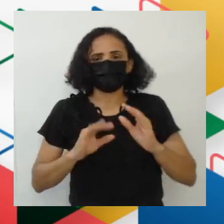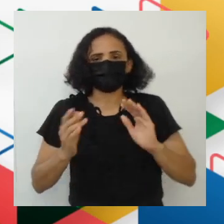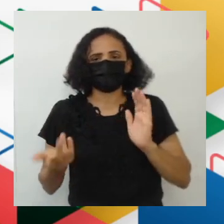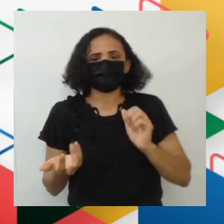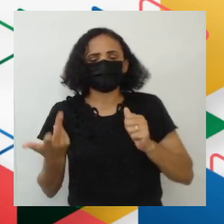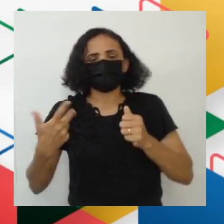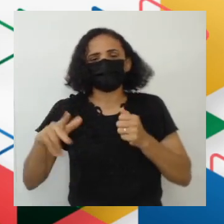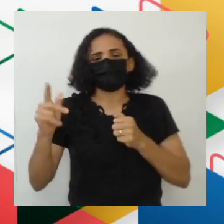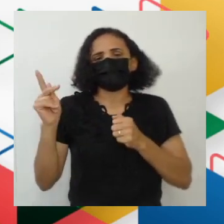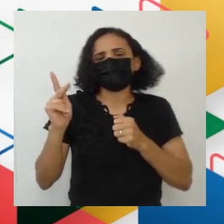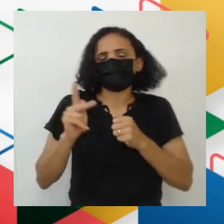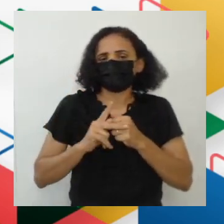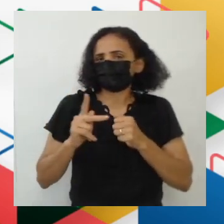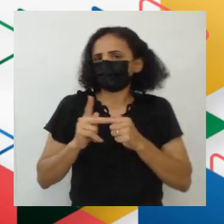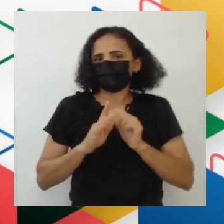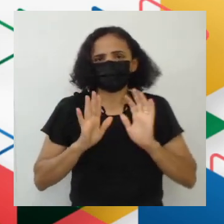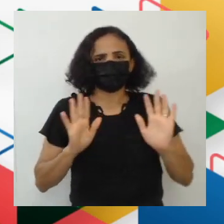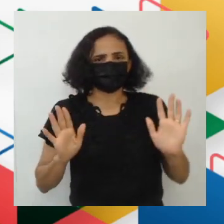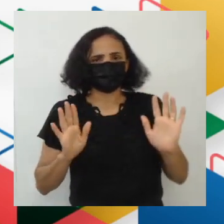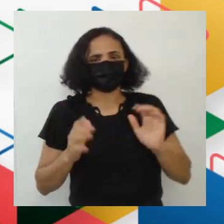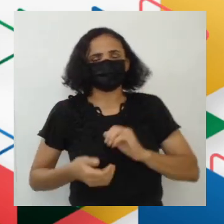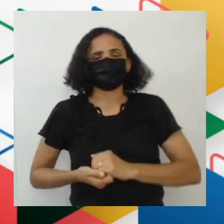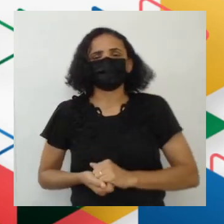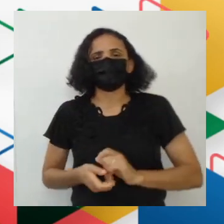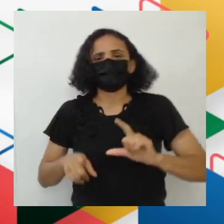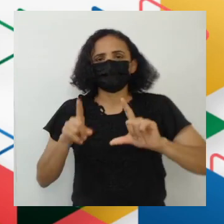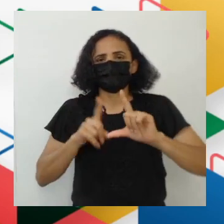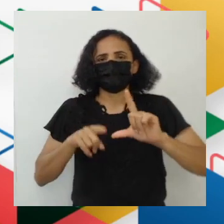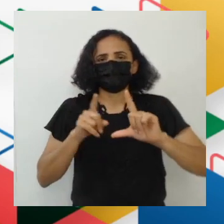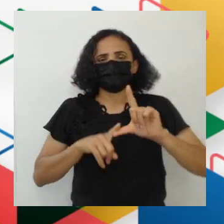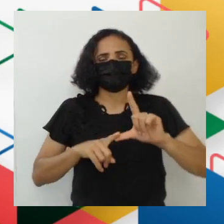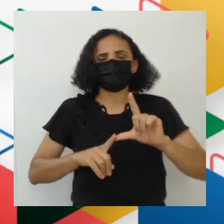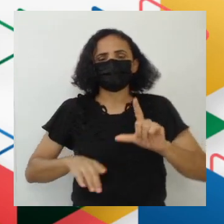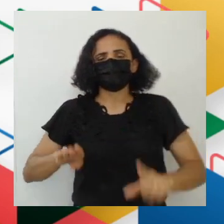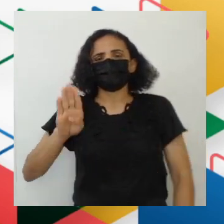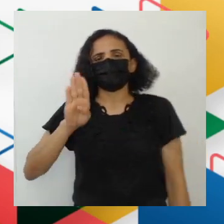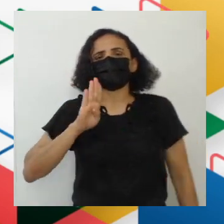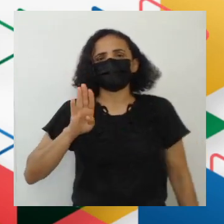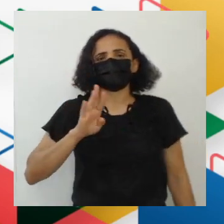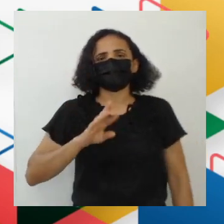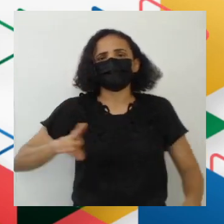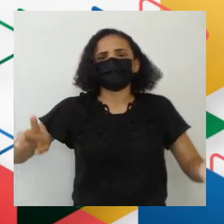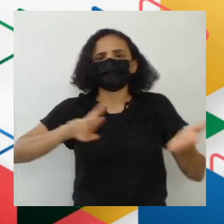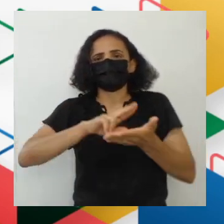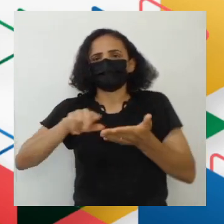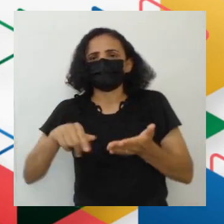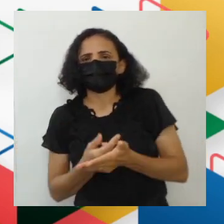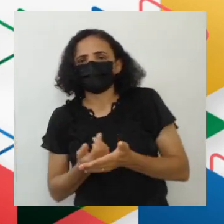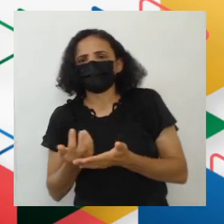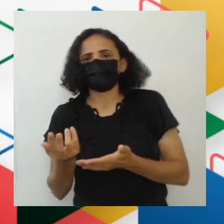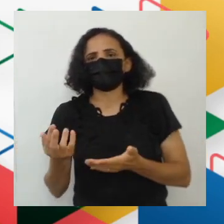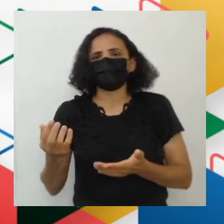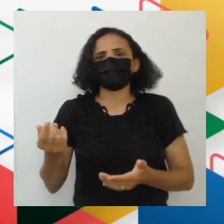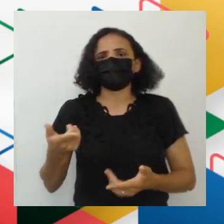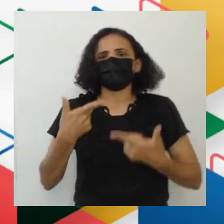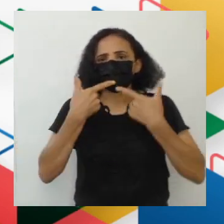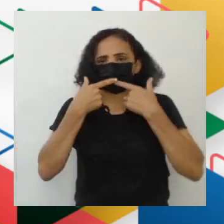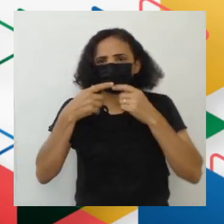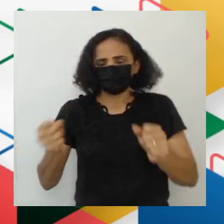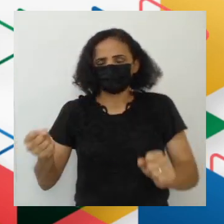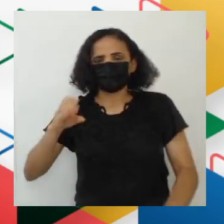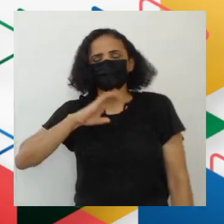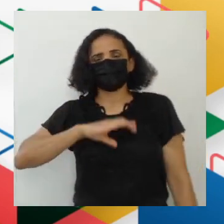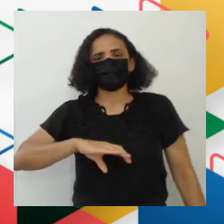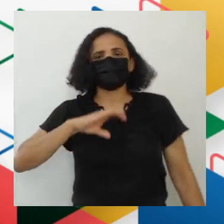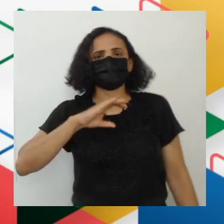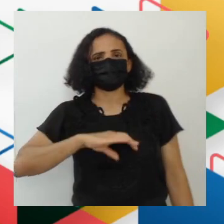pronomes, portanto não é a letra A. A variedade popular da língua portuguesa, olha aí, nesses